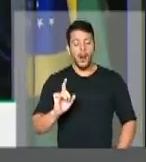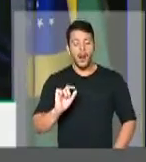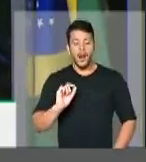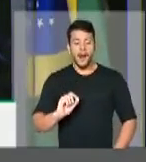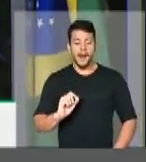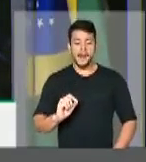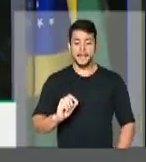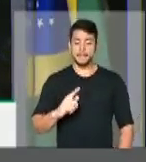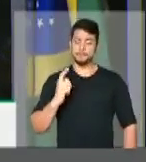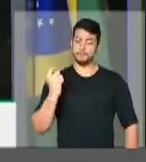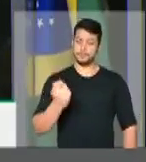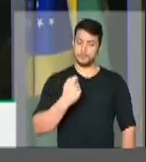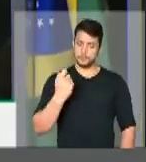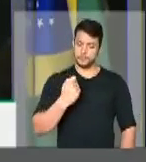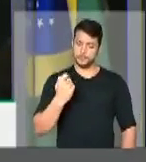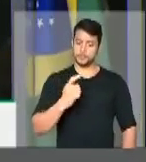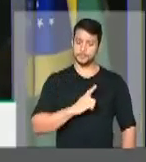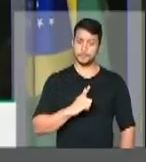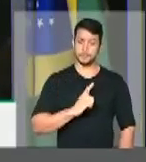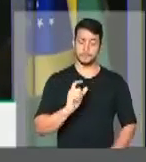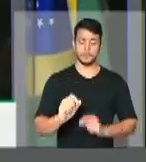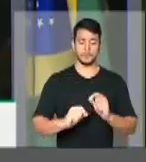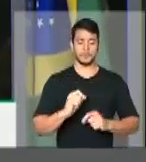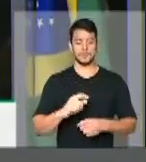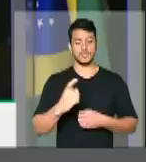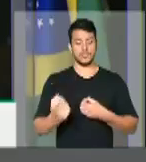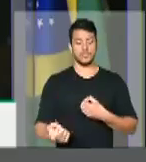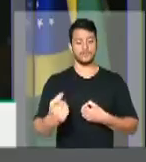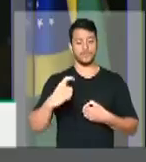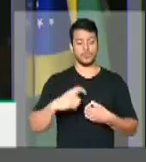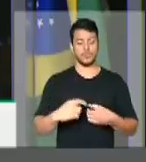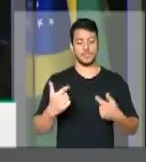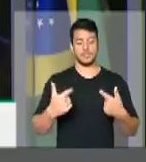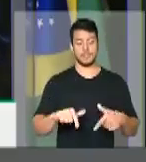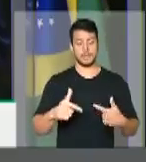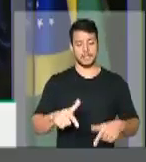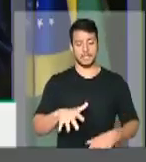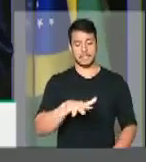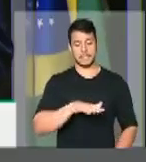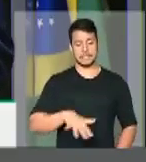SIC em relação ao retorno à Câmara de Vereadores